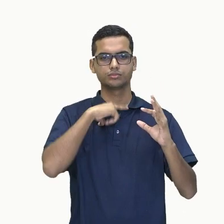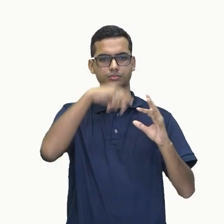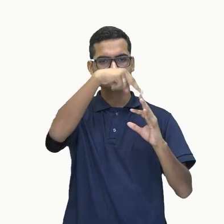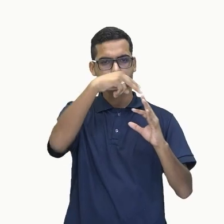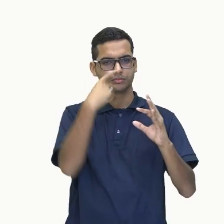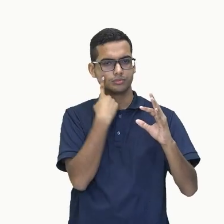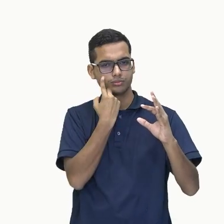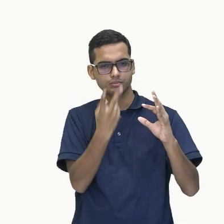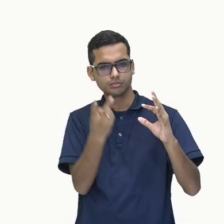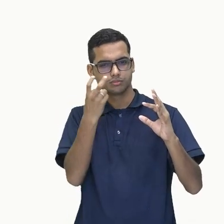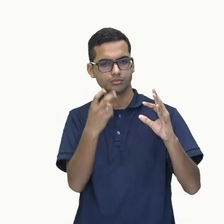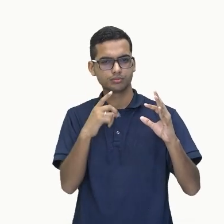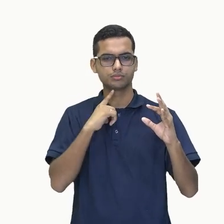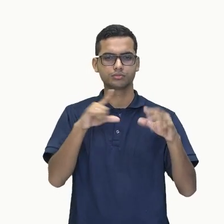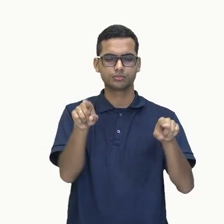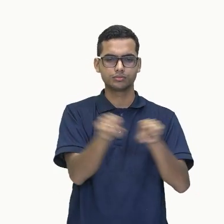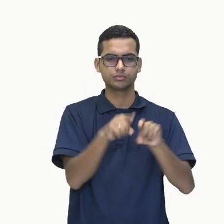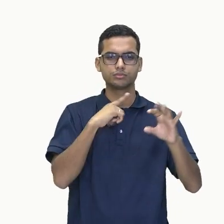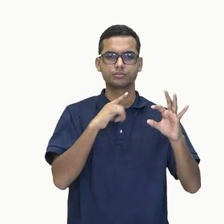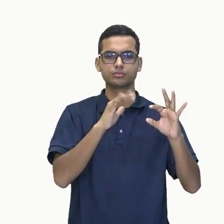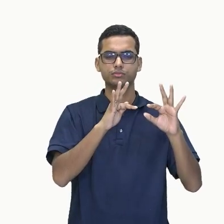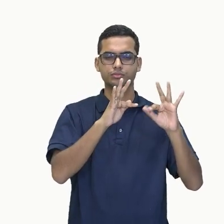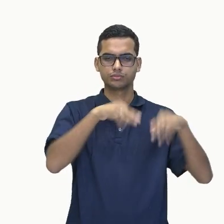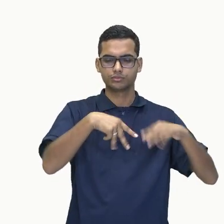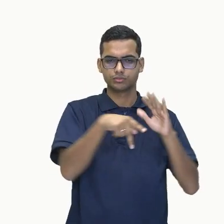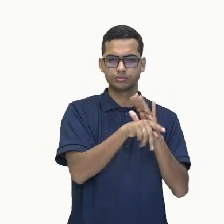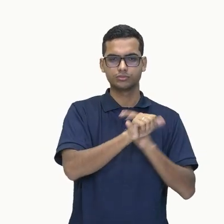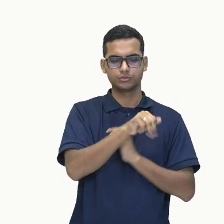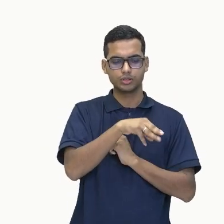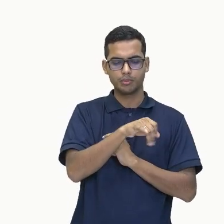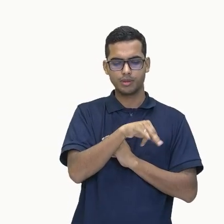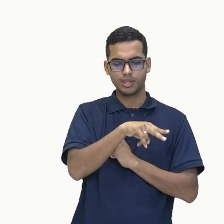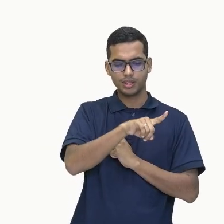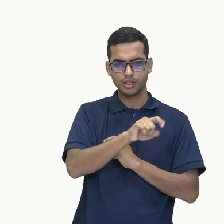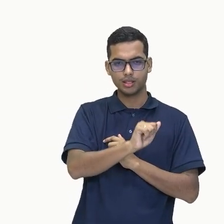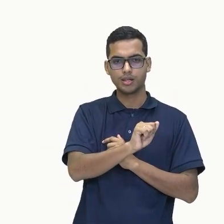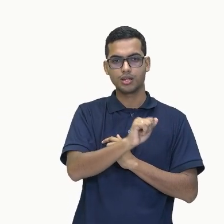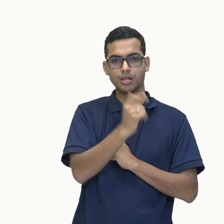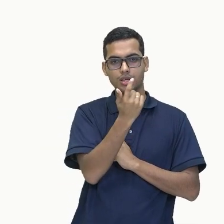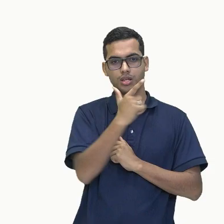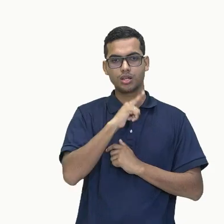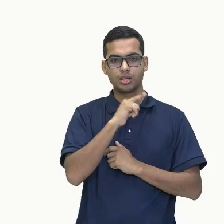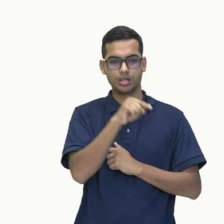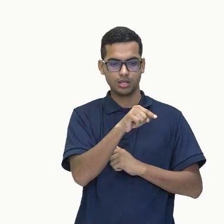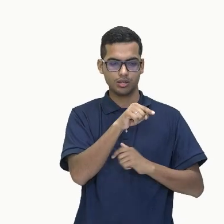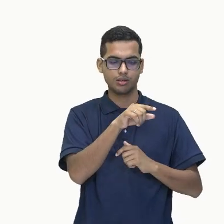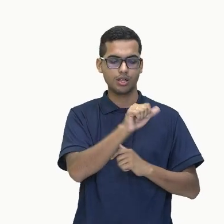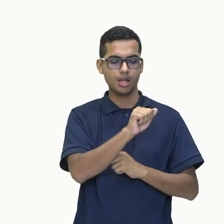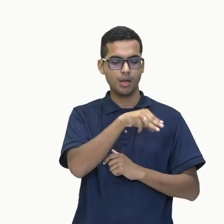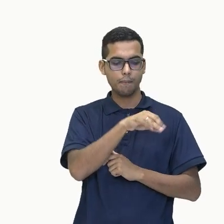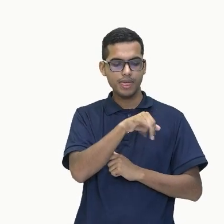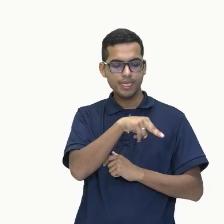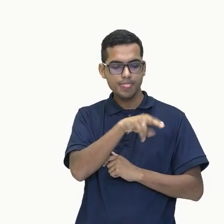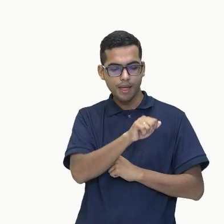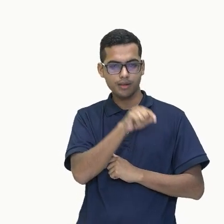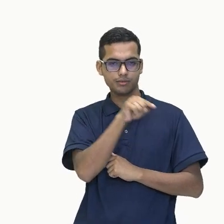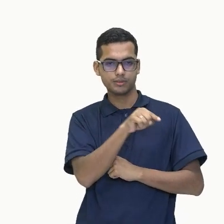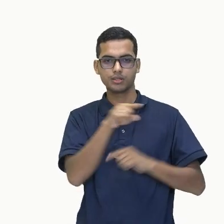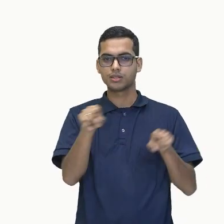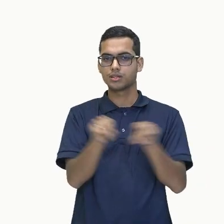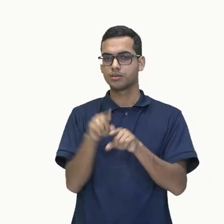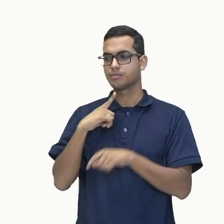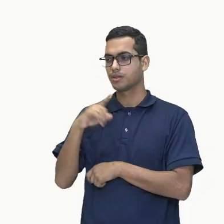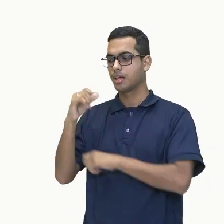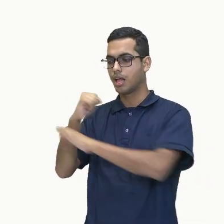na outra sempre vai ter uma terminação de ácido, tá? Ou seja, ele sempre vai ser aminoácido,